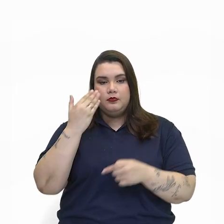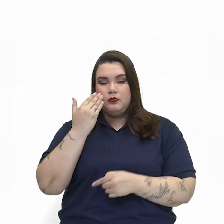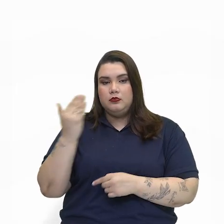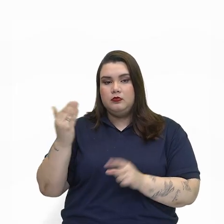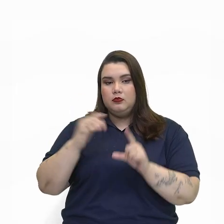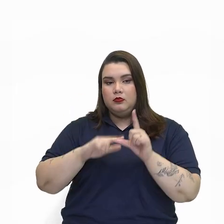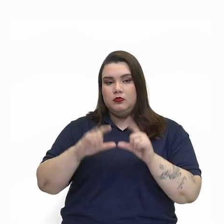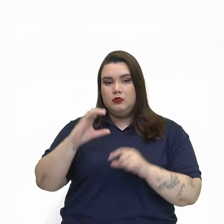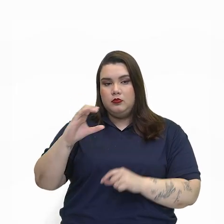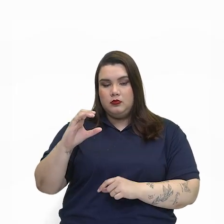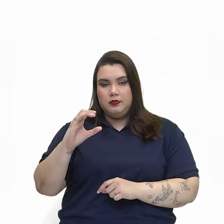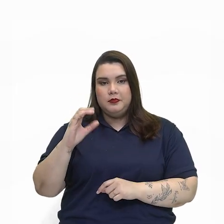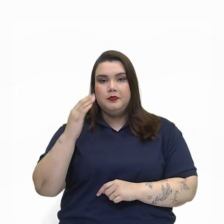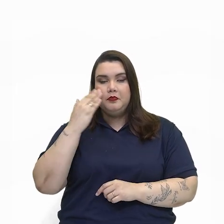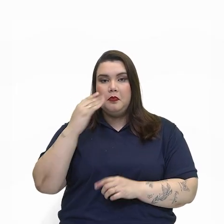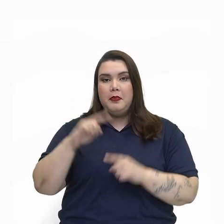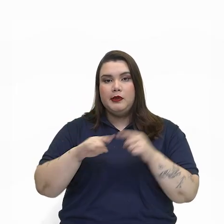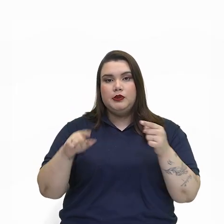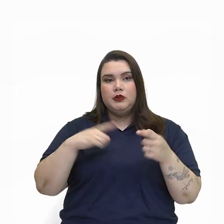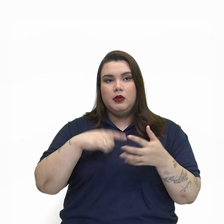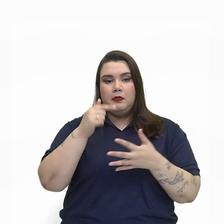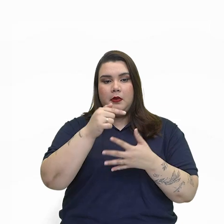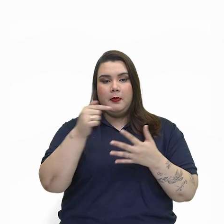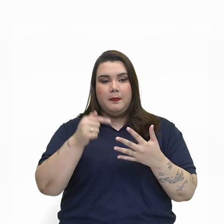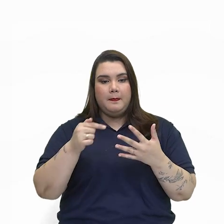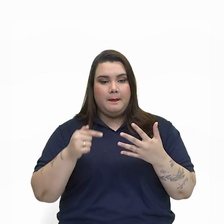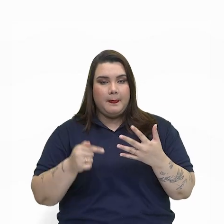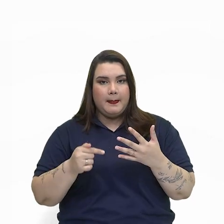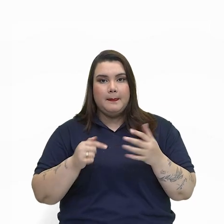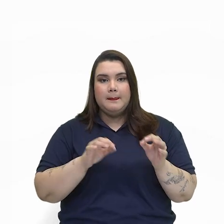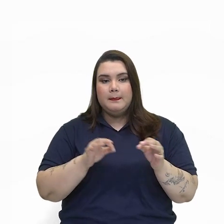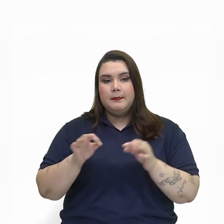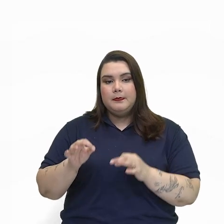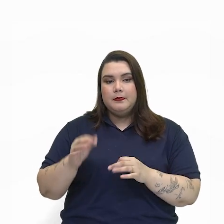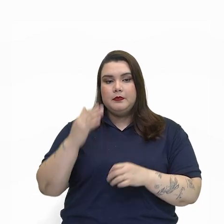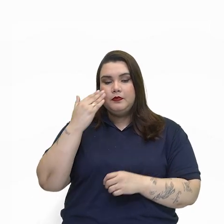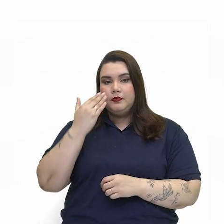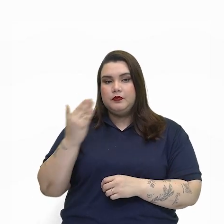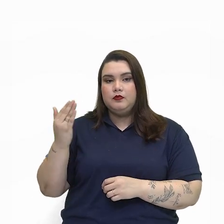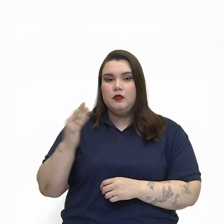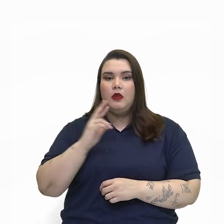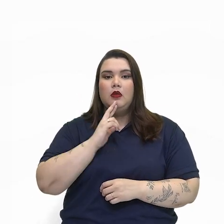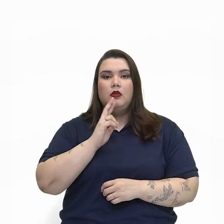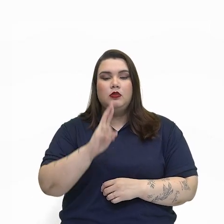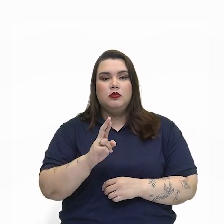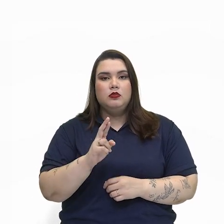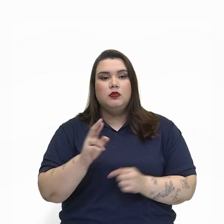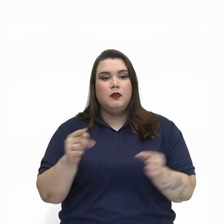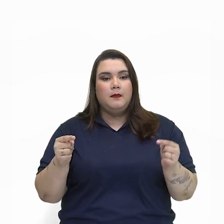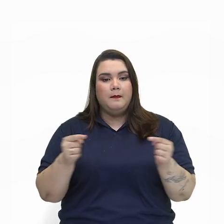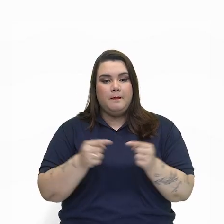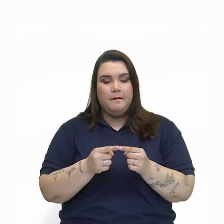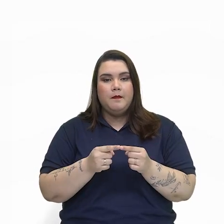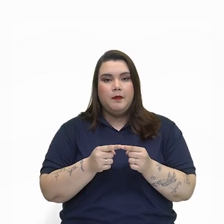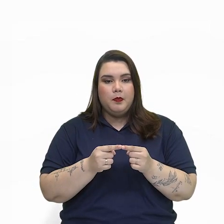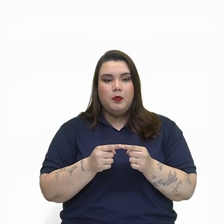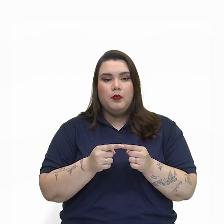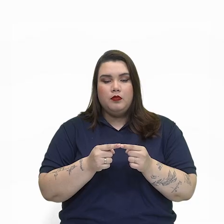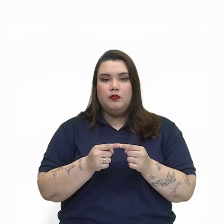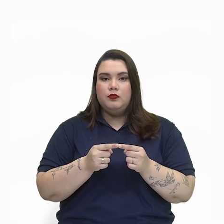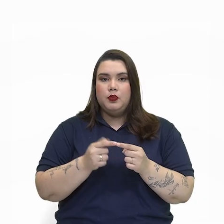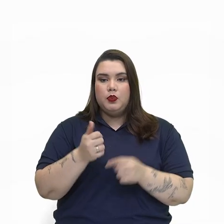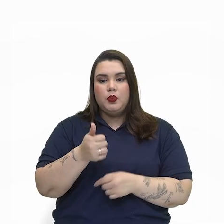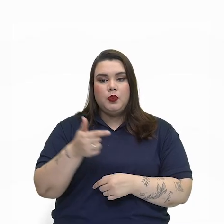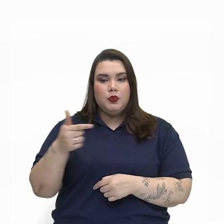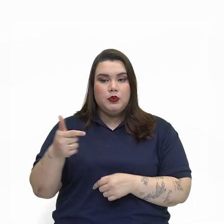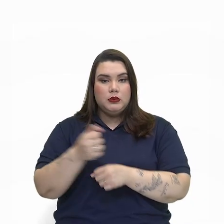ó. 0, 1, 5, 12, 125 e 225. Resposta, então, mais próximo de